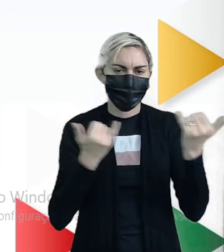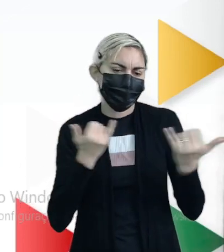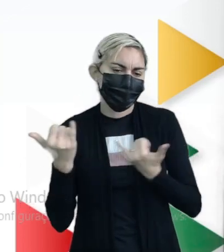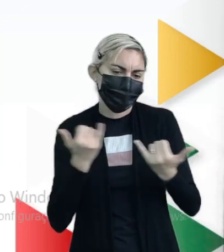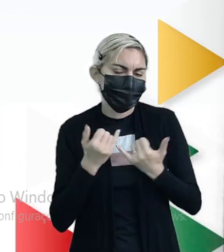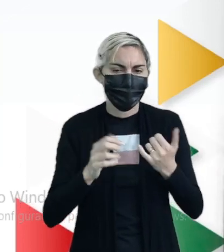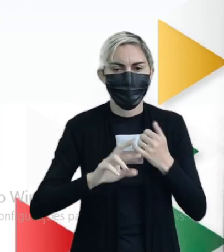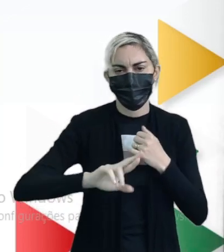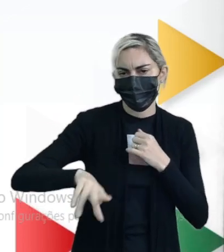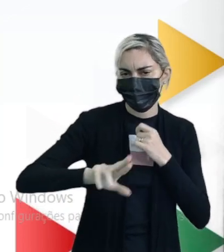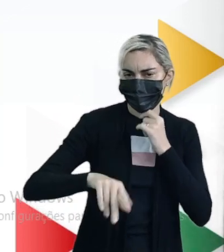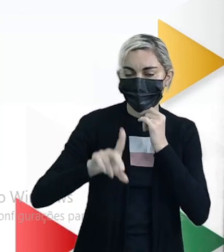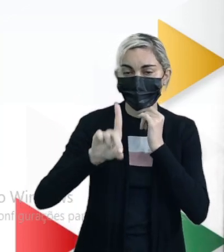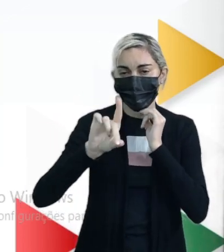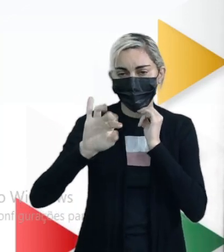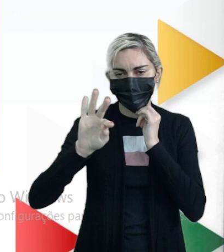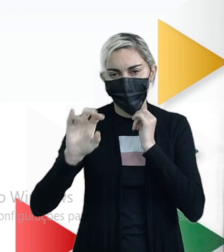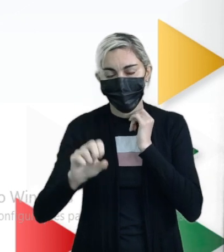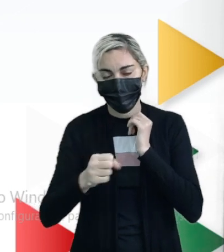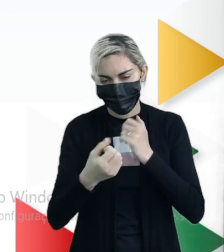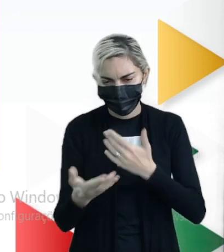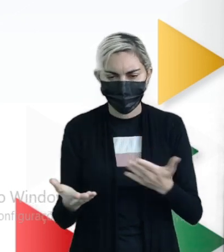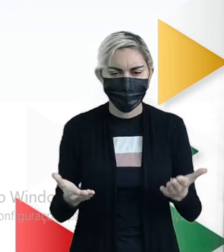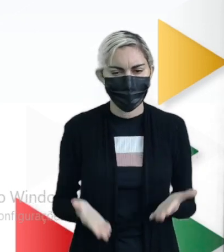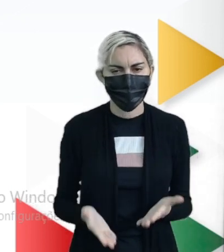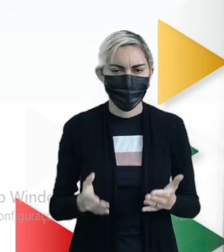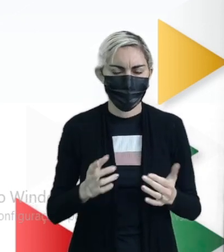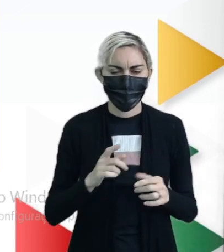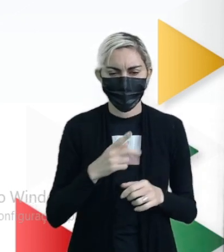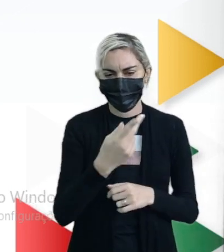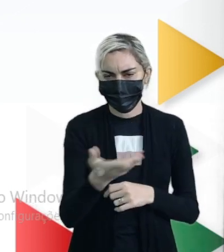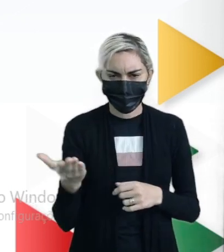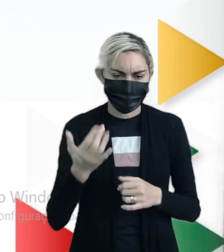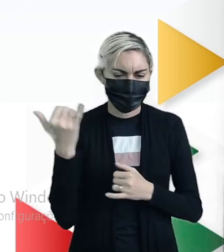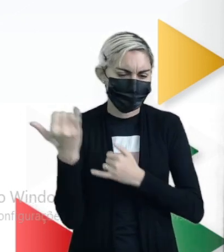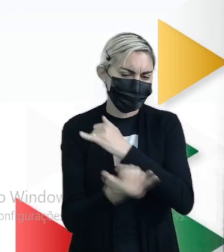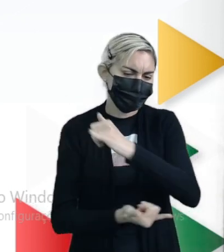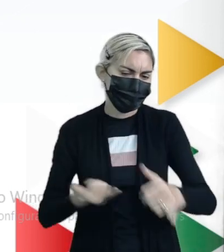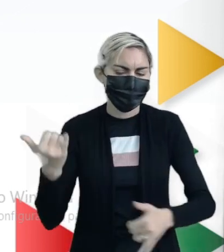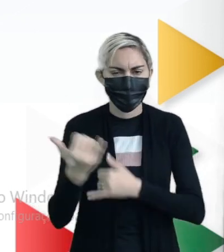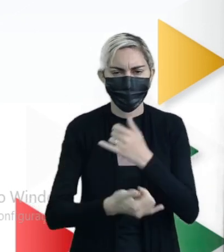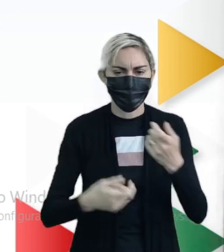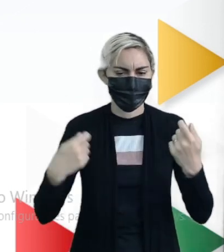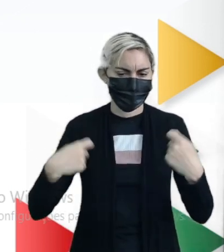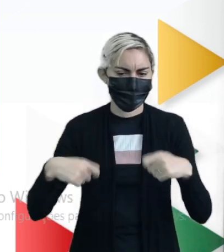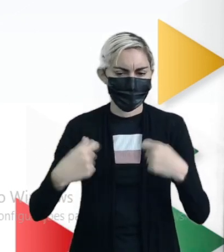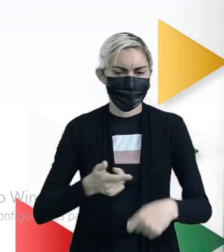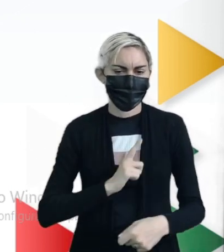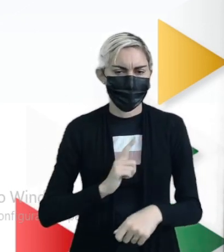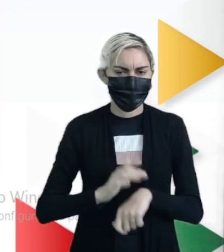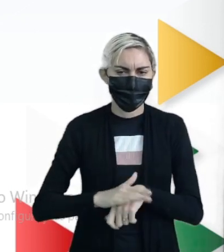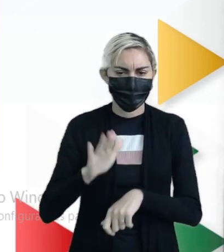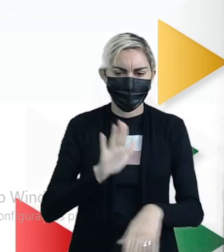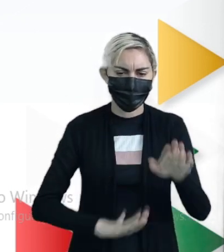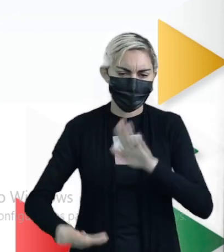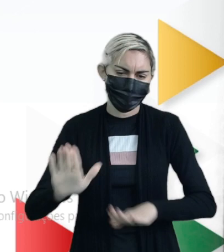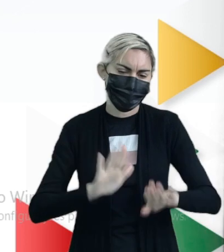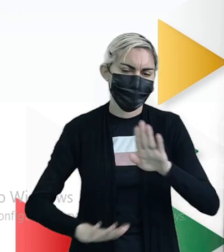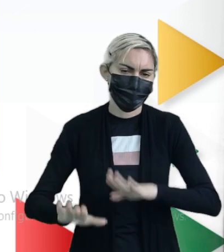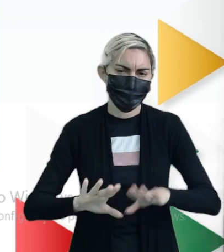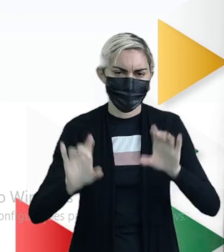informações não ditas, que são, no caso, aquelas informações que precisamos ter um